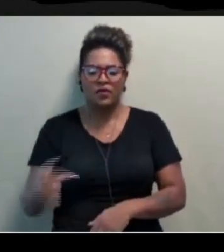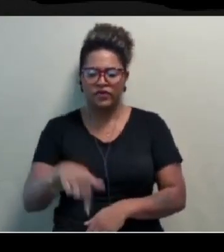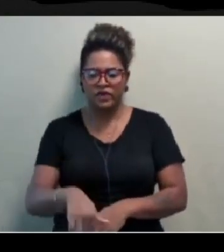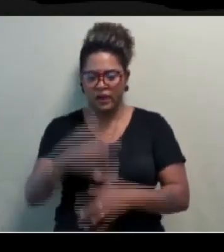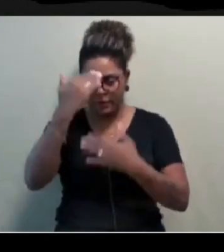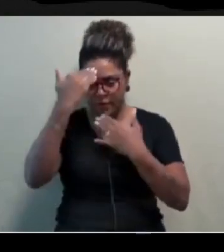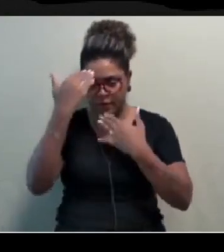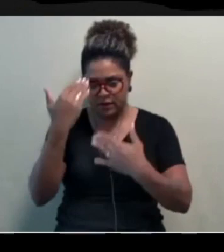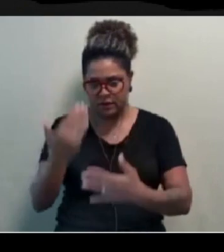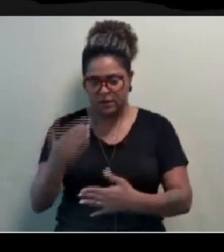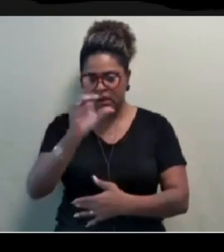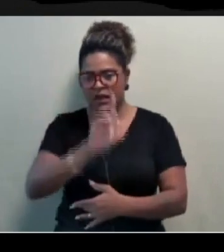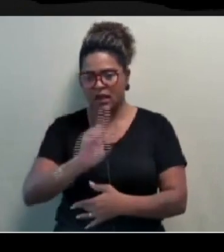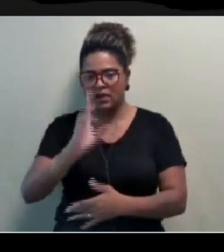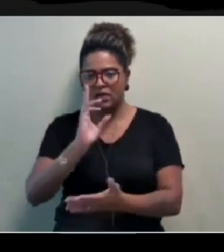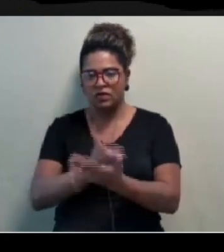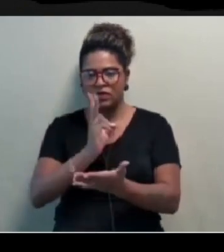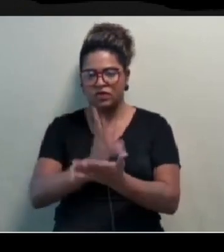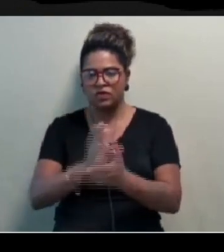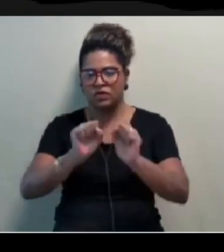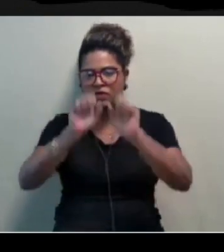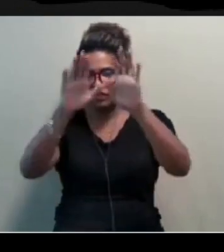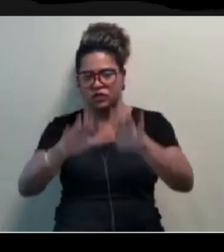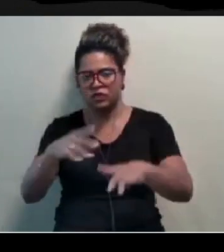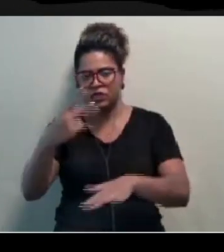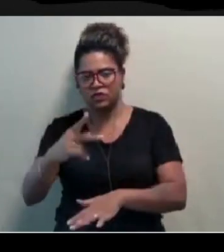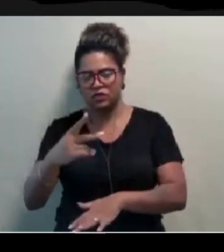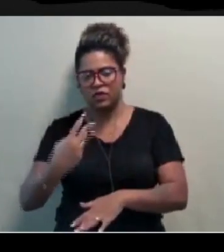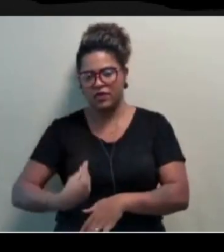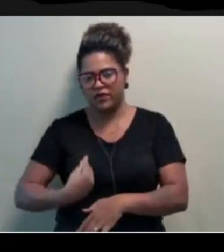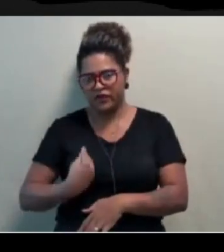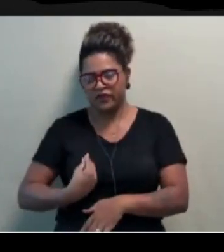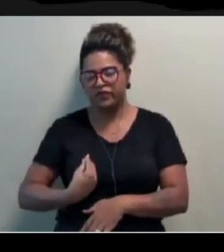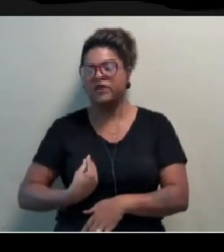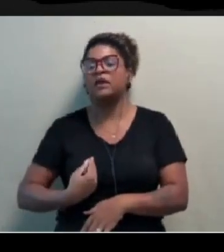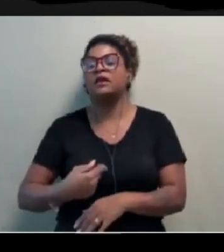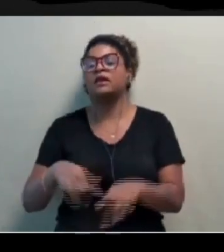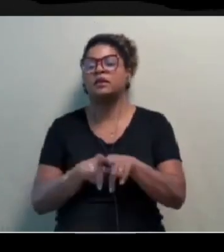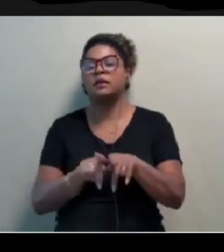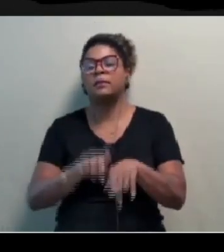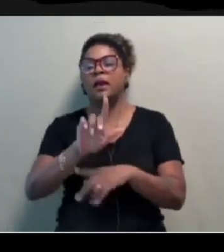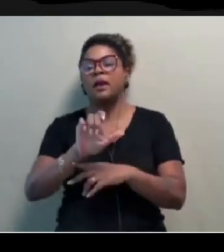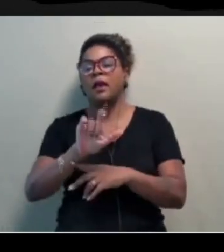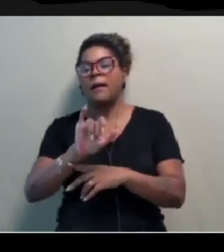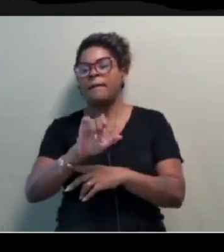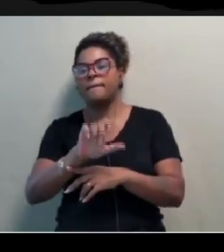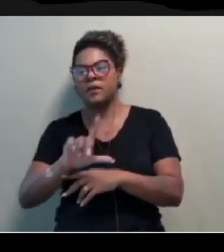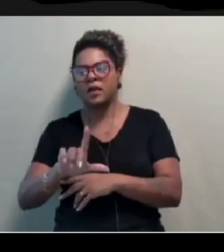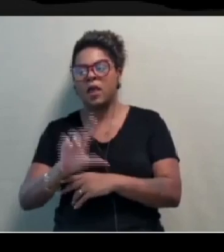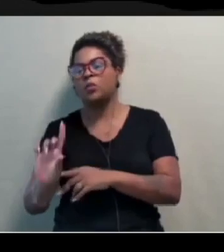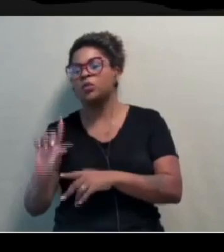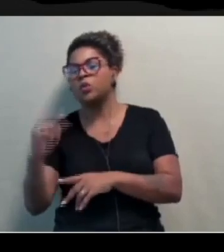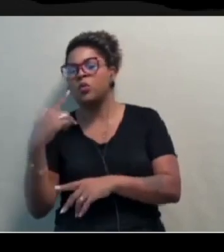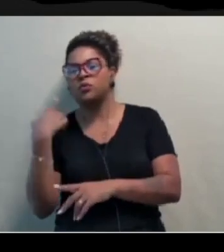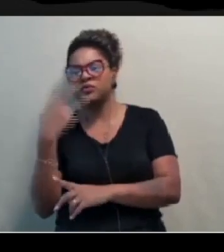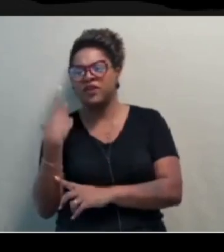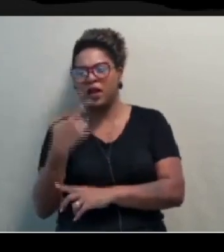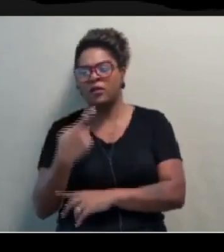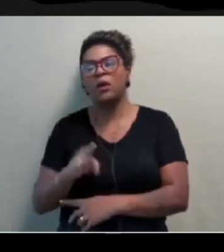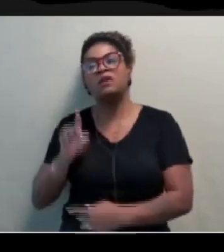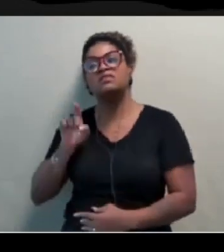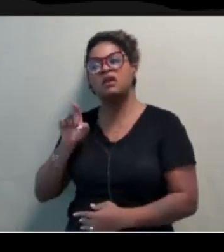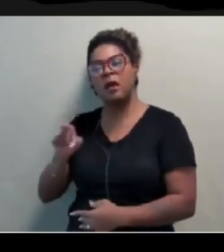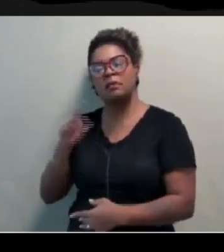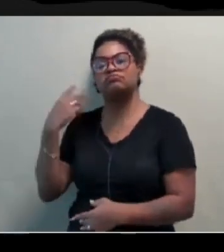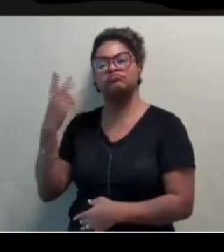obrigado. Que Deus continue abençoando a sua vida, a vida do Gabriel e a vida dos outros vereadores aí. Esse sim está lutando arduamente na